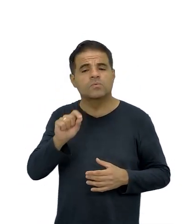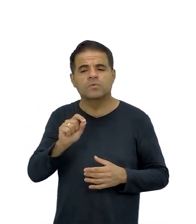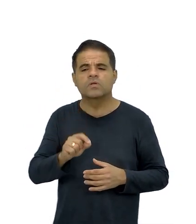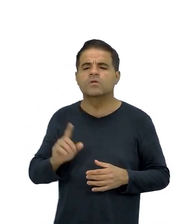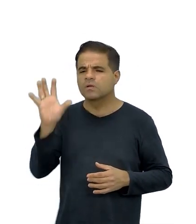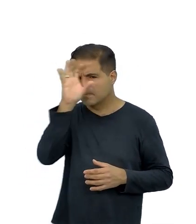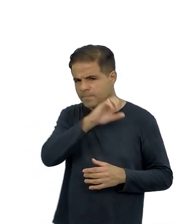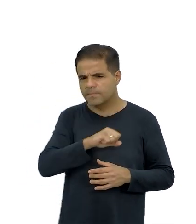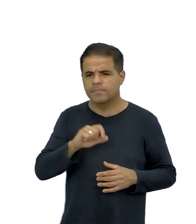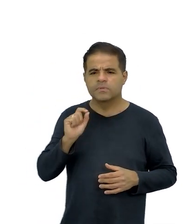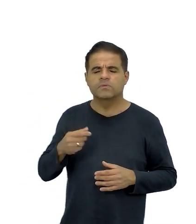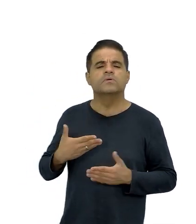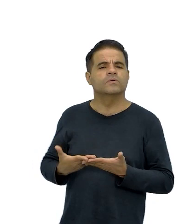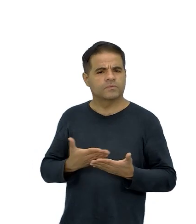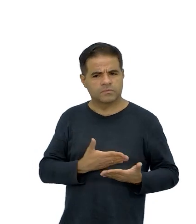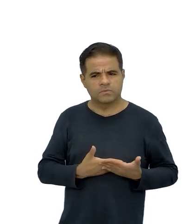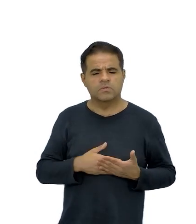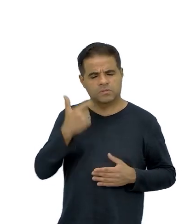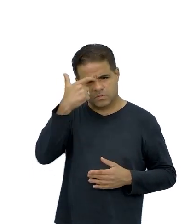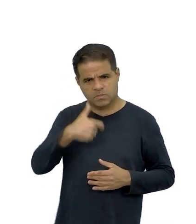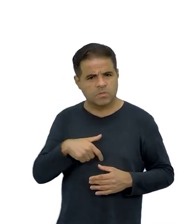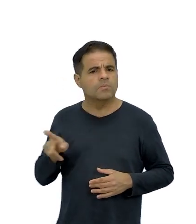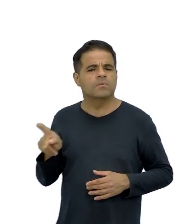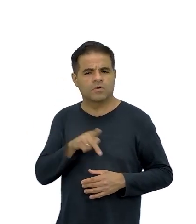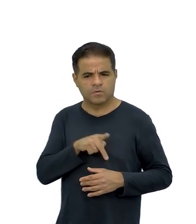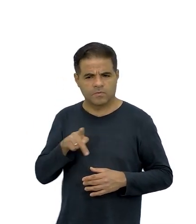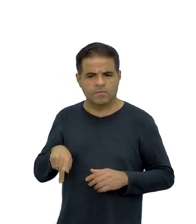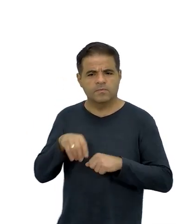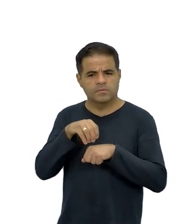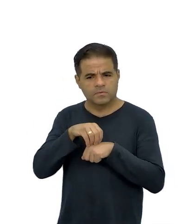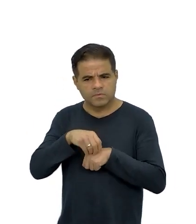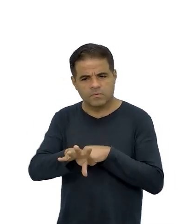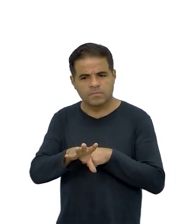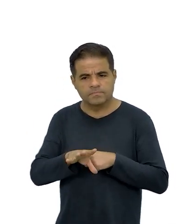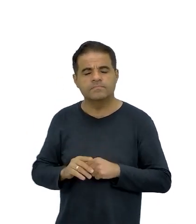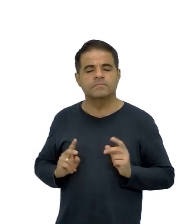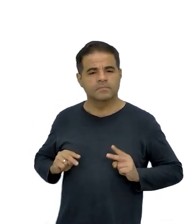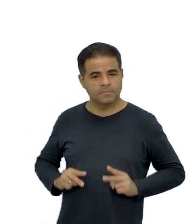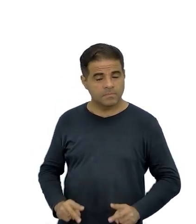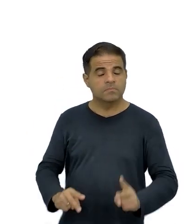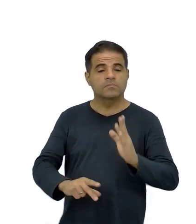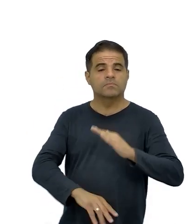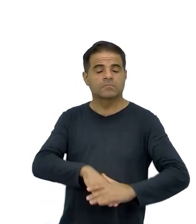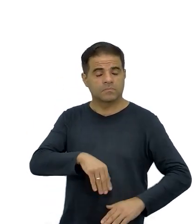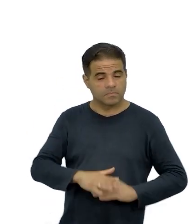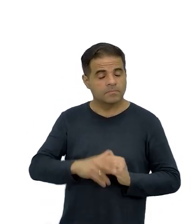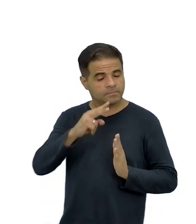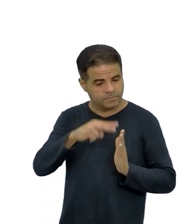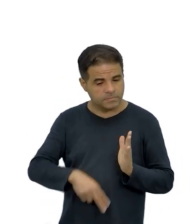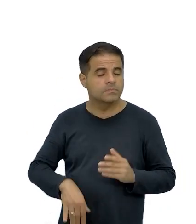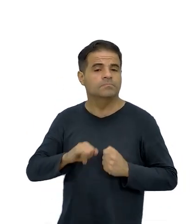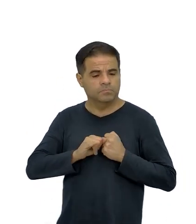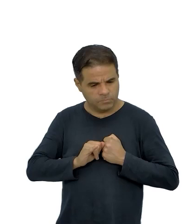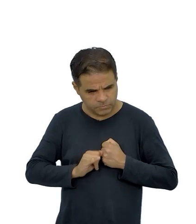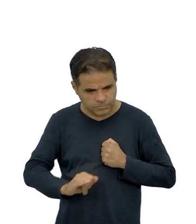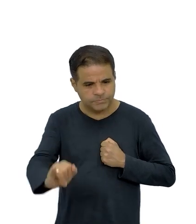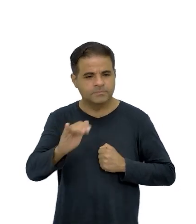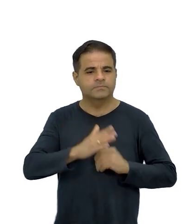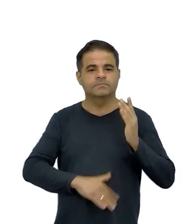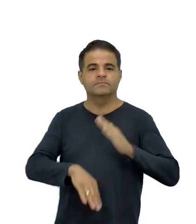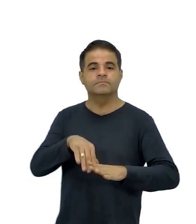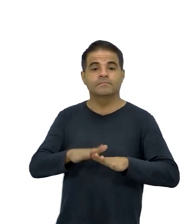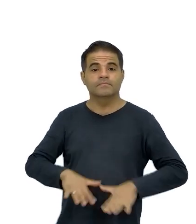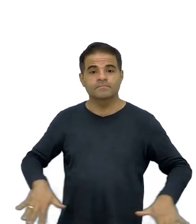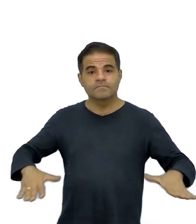vamos aprender? Nessa aula, sua professora, seu professor, irá reler para a turma a lenda latino-americana Maria